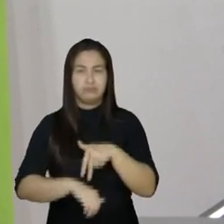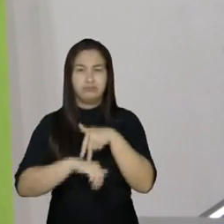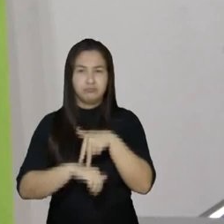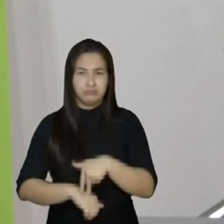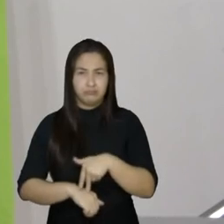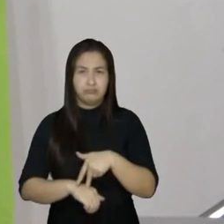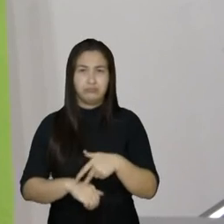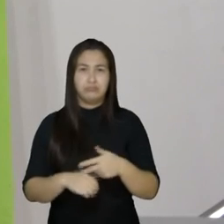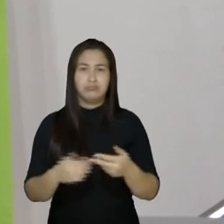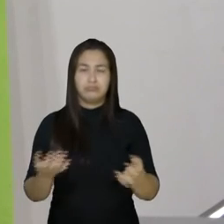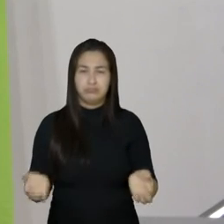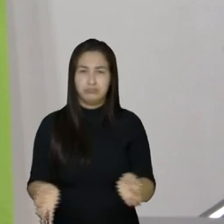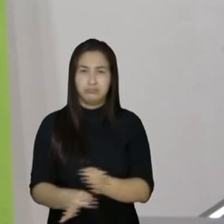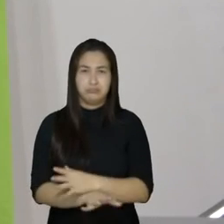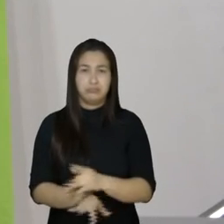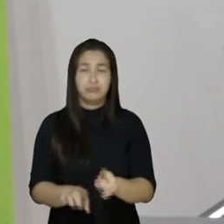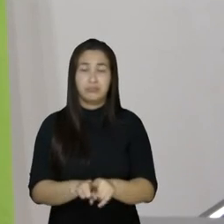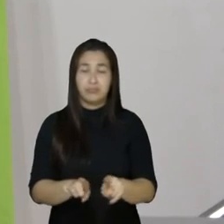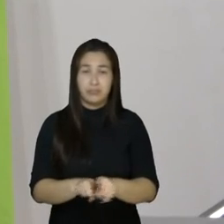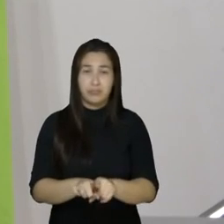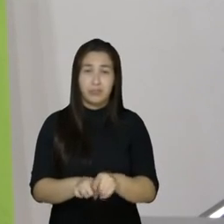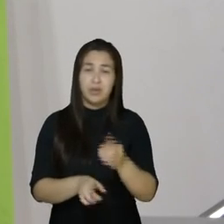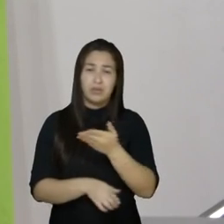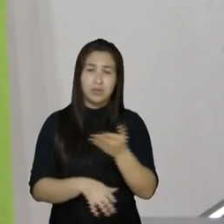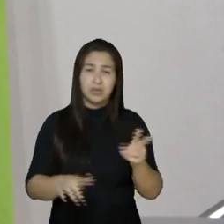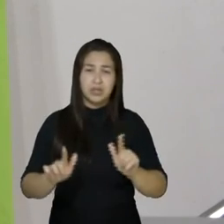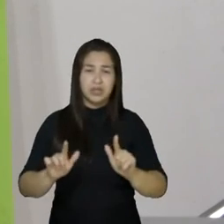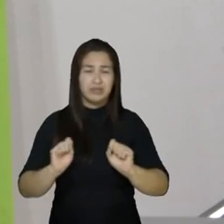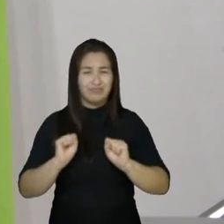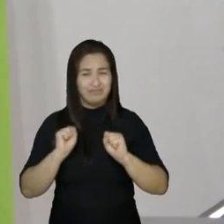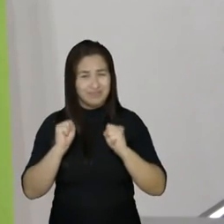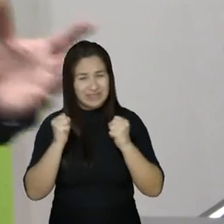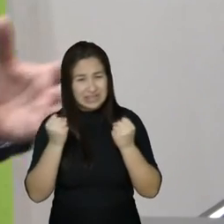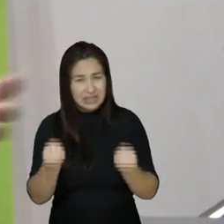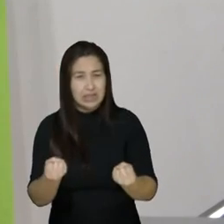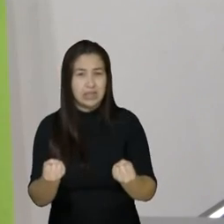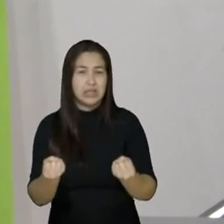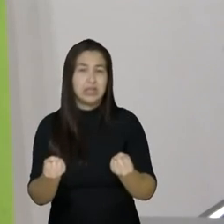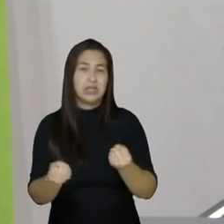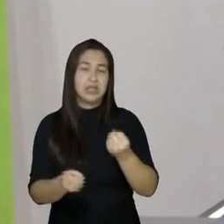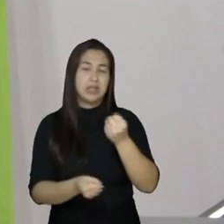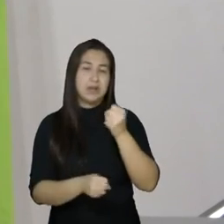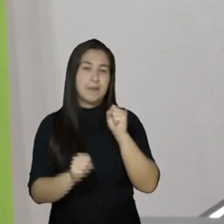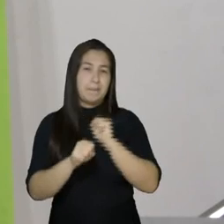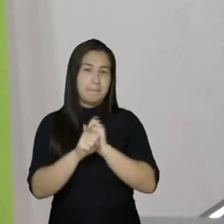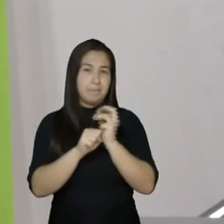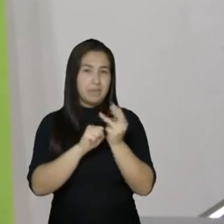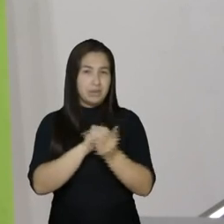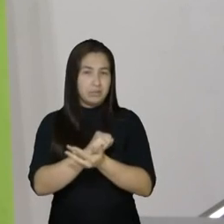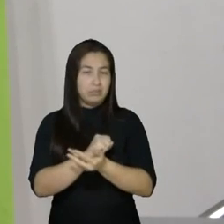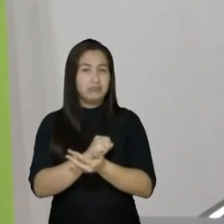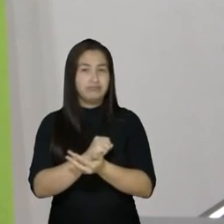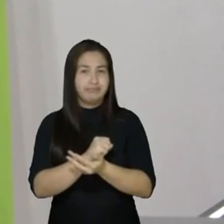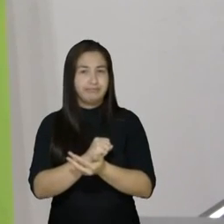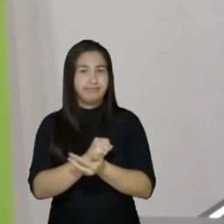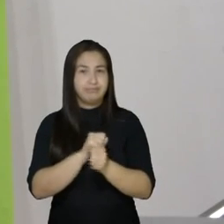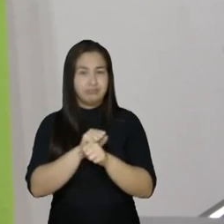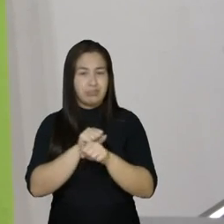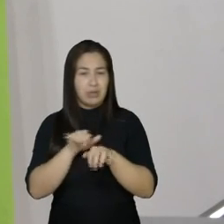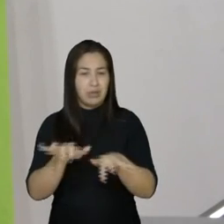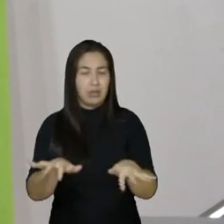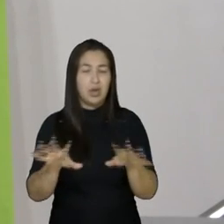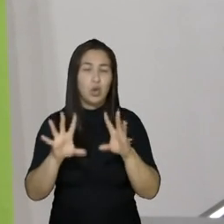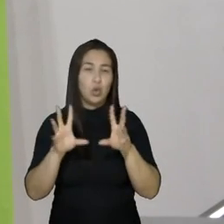parabéns, médicos, por terem enfrentado a pandemia junto com todos os profissionais